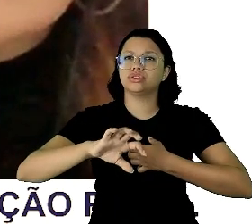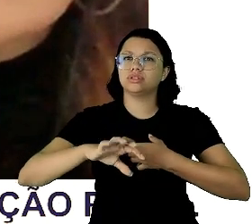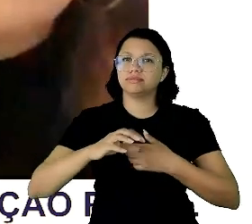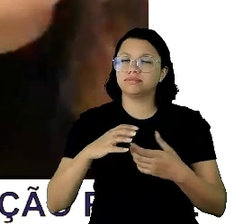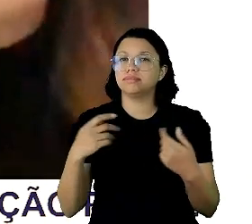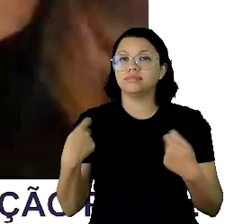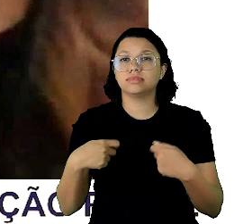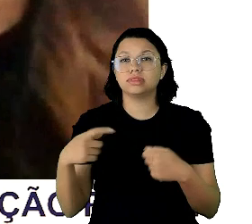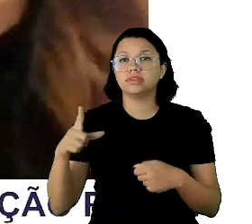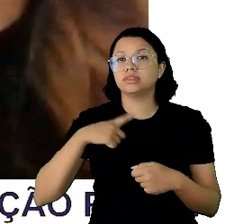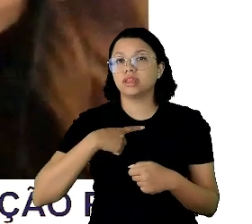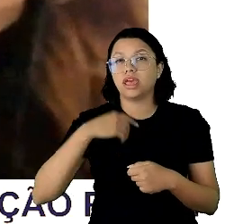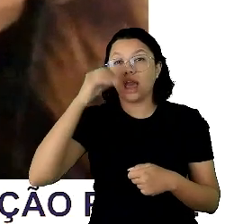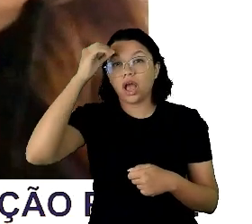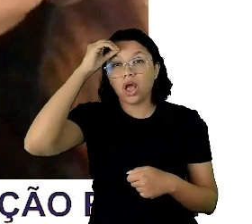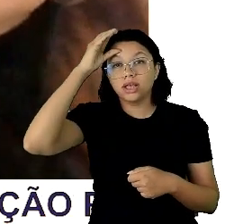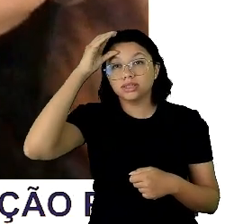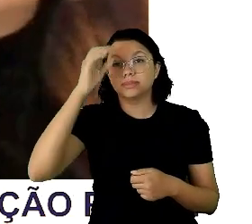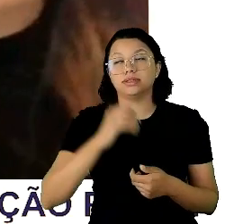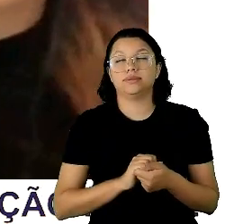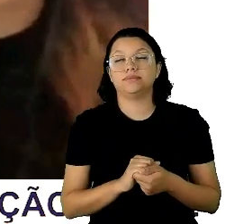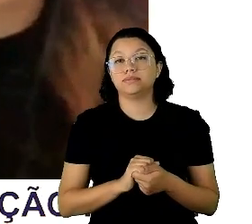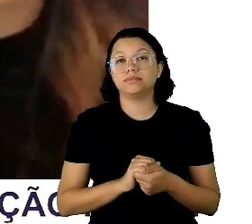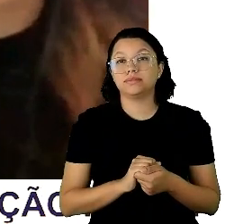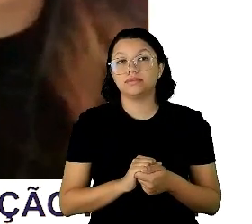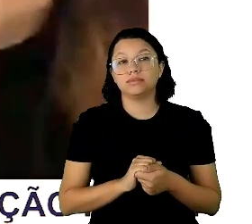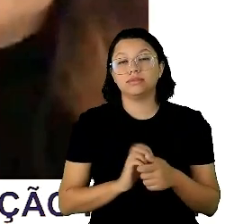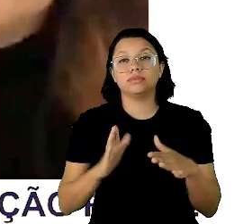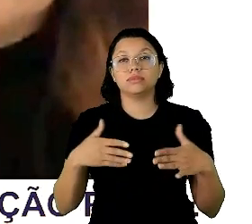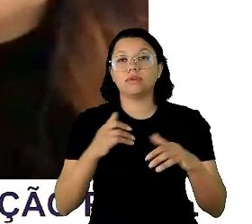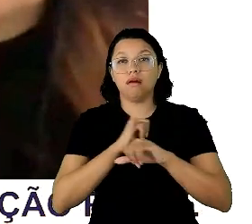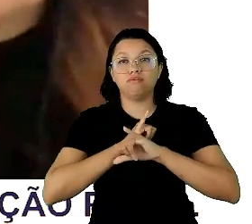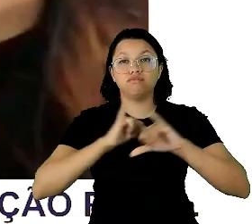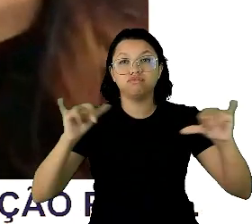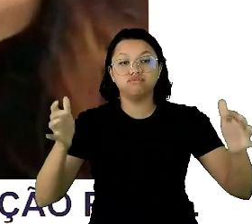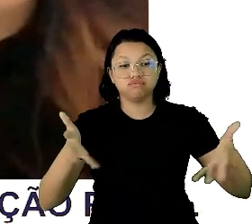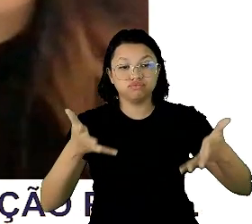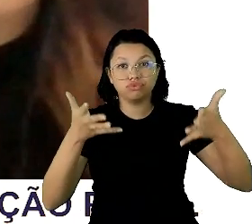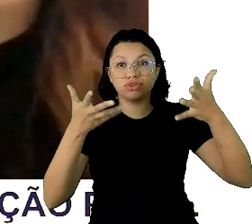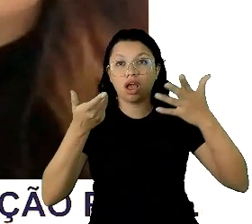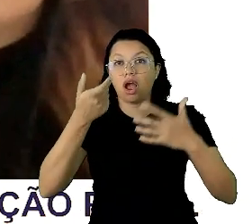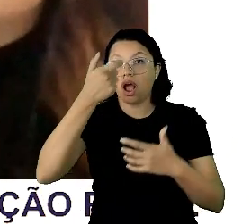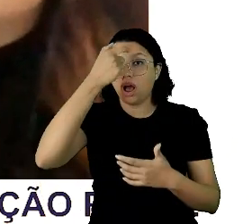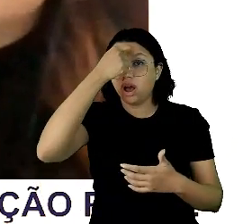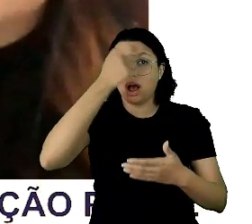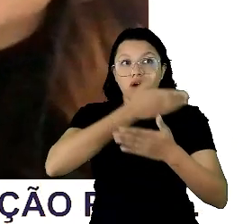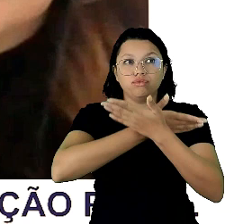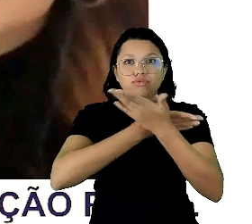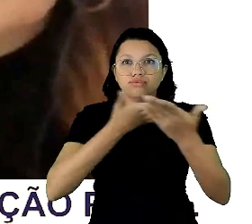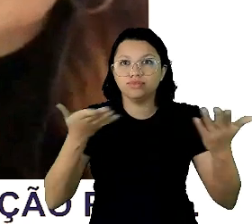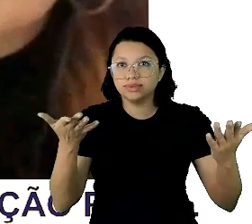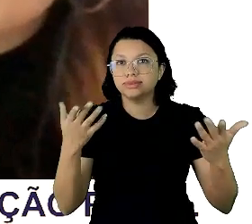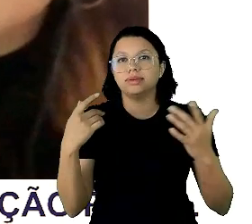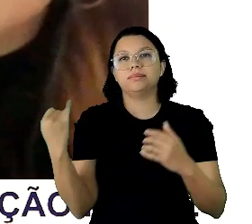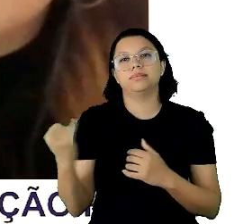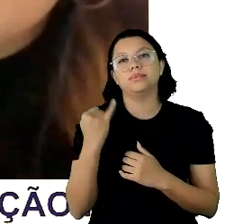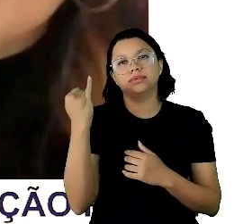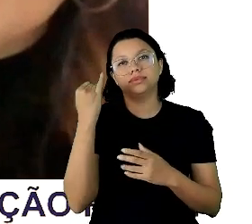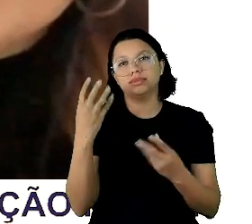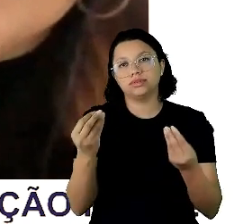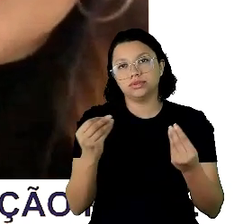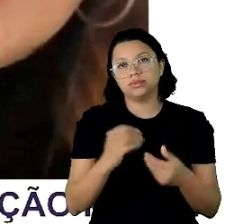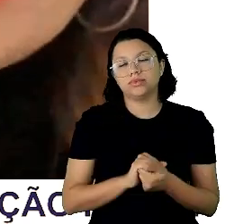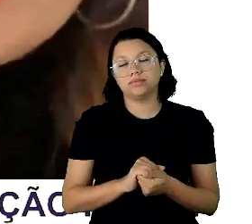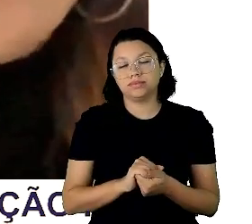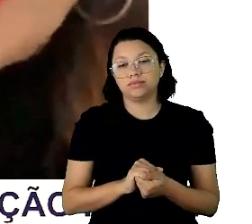tenha conhecimento, né? Então, as campanhas de conscientização são extremamente importantes. A Vanessa